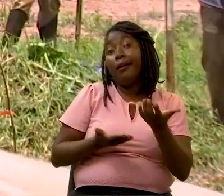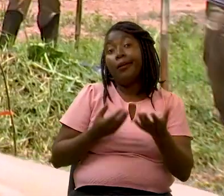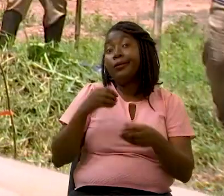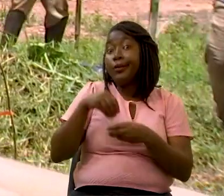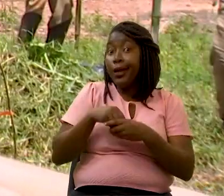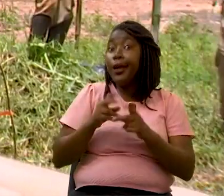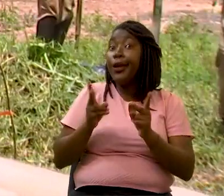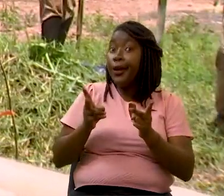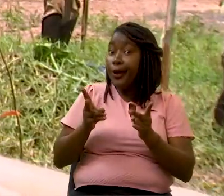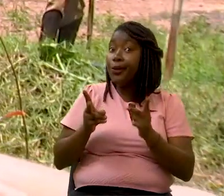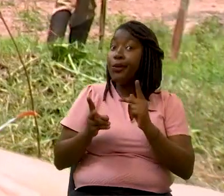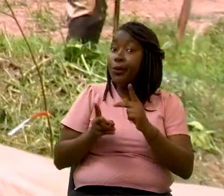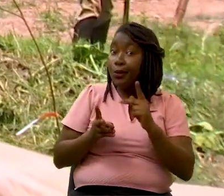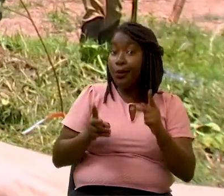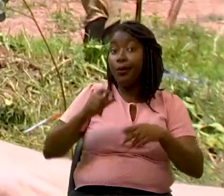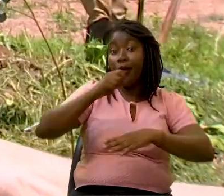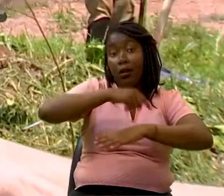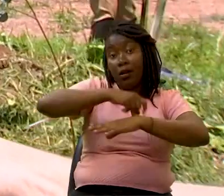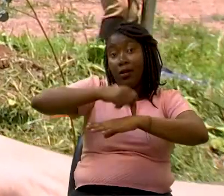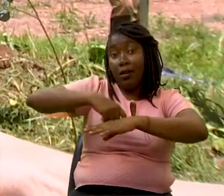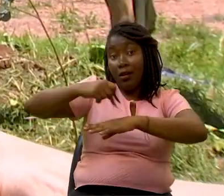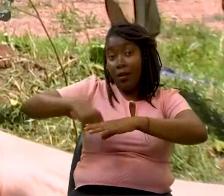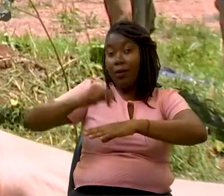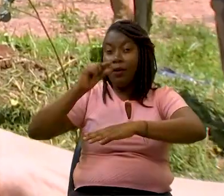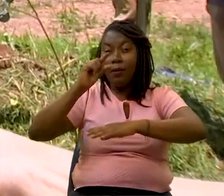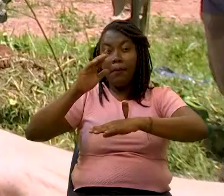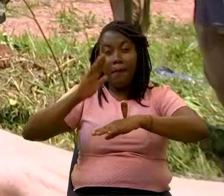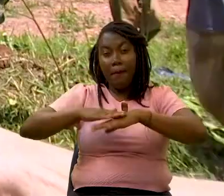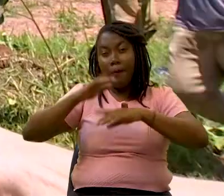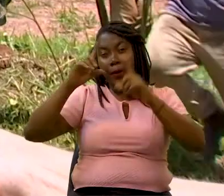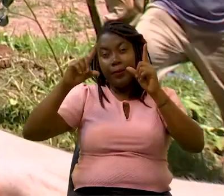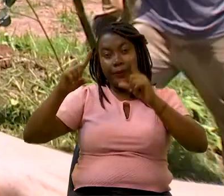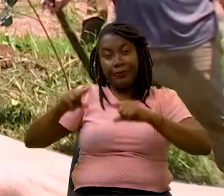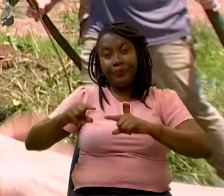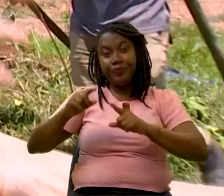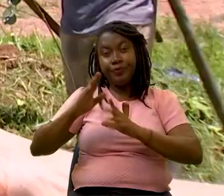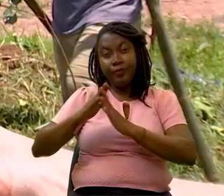no início, dentro da própria APP, com um plantio, aí uma coisa um